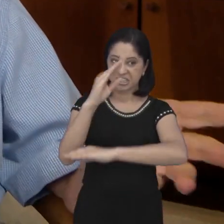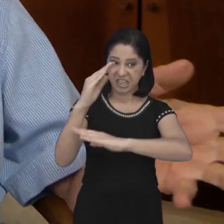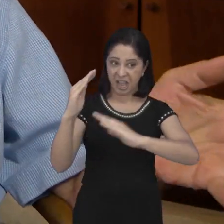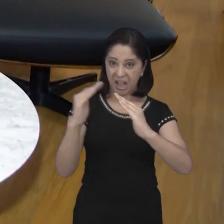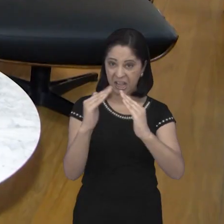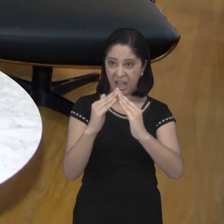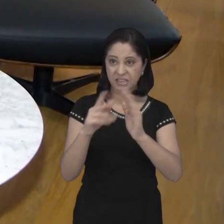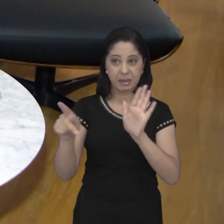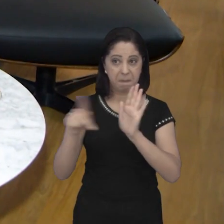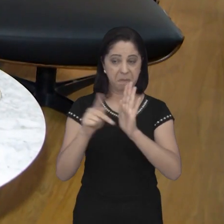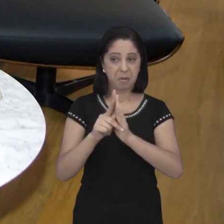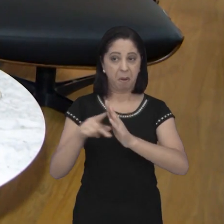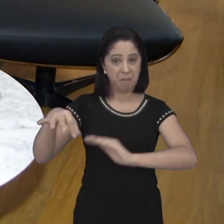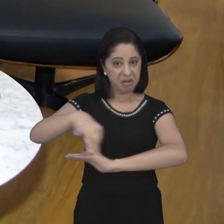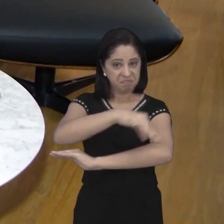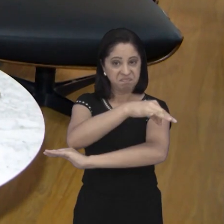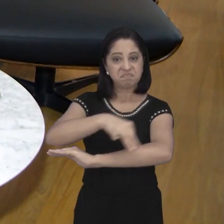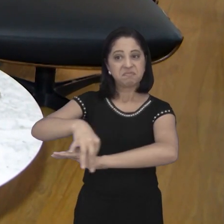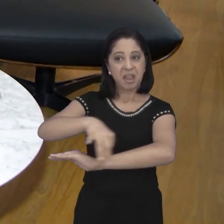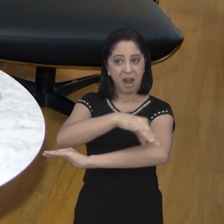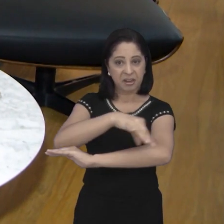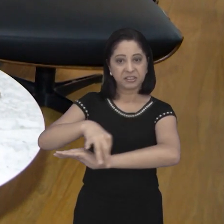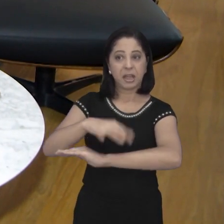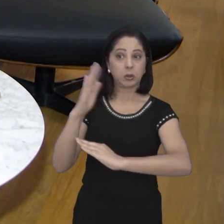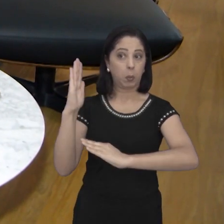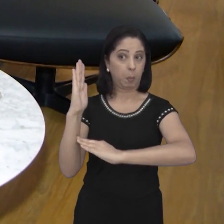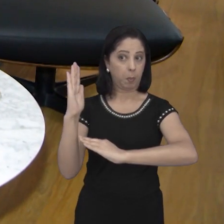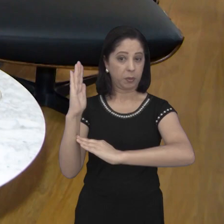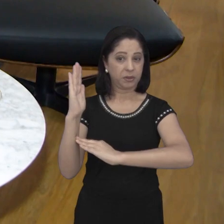de... Essa sala maior, que é uma sala de